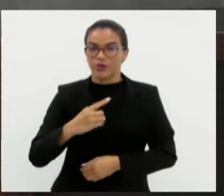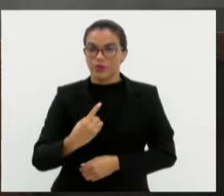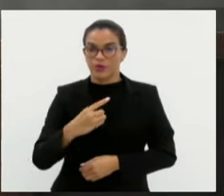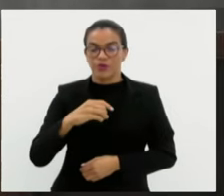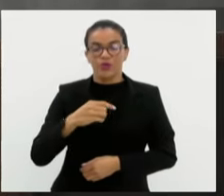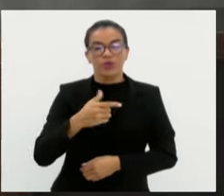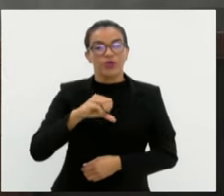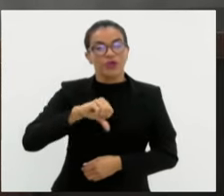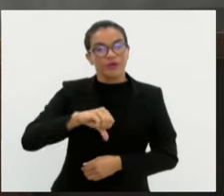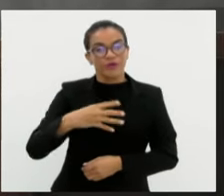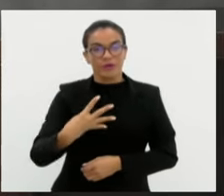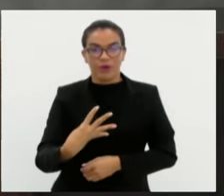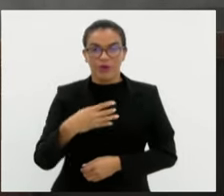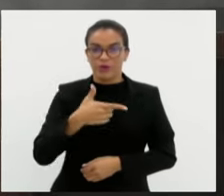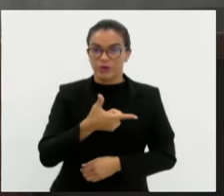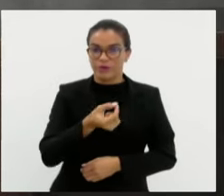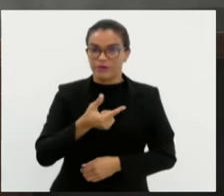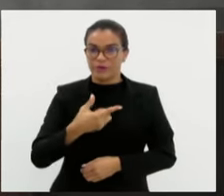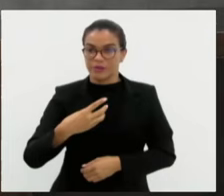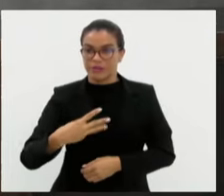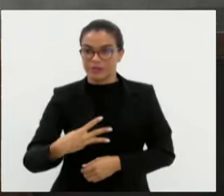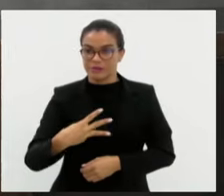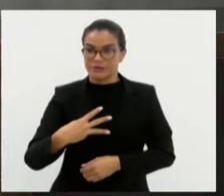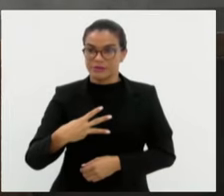003-7901-94 de 2023,